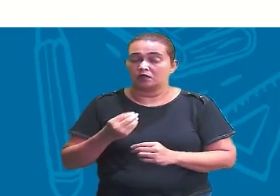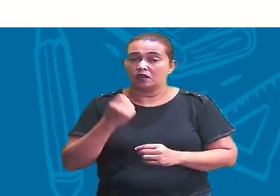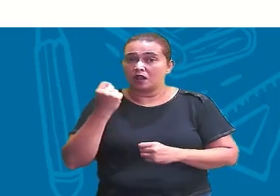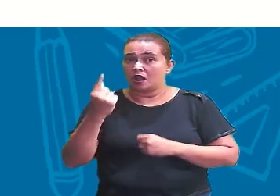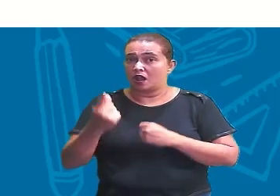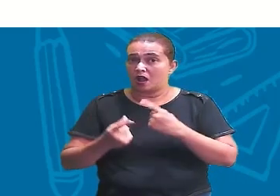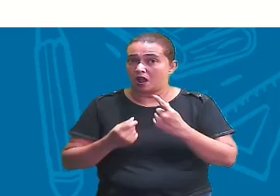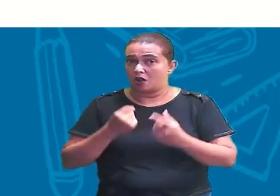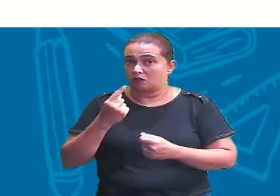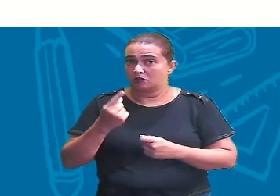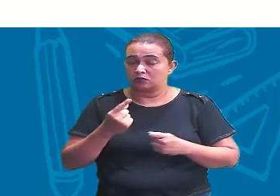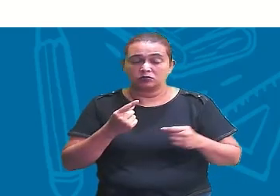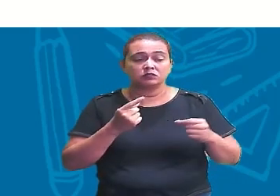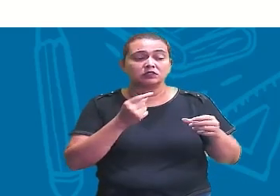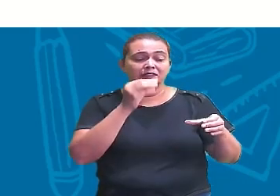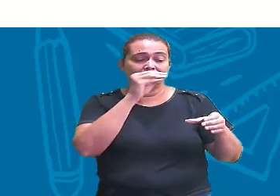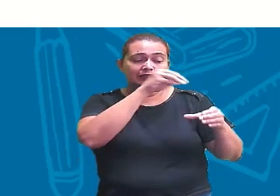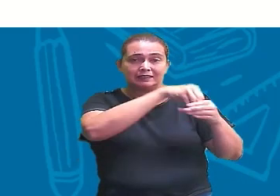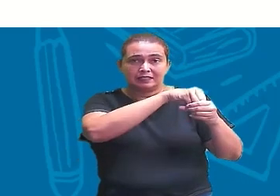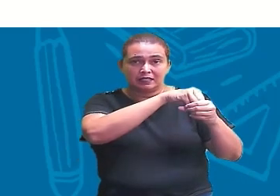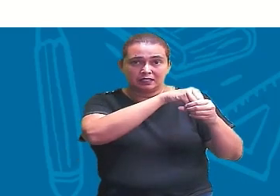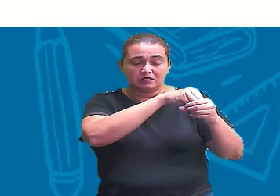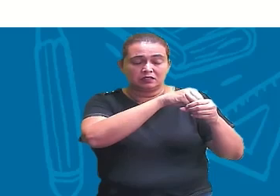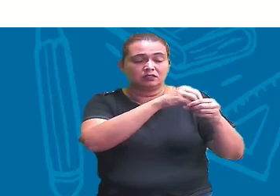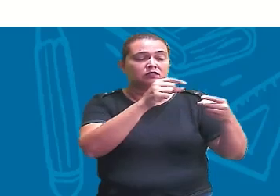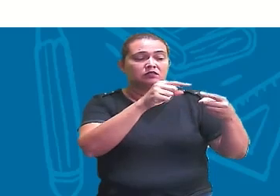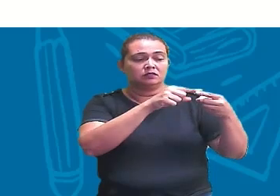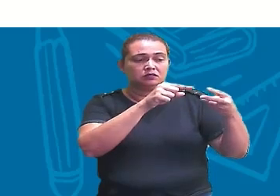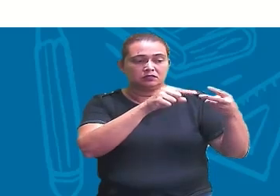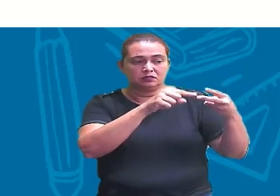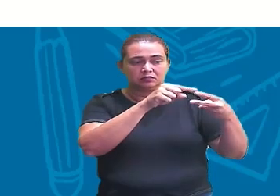do clero e da nobreza se reúnem juntos.